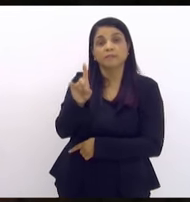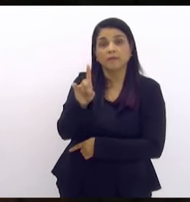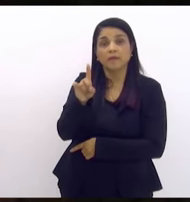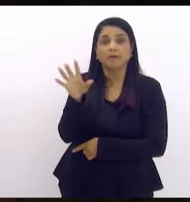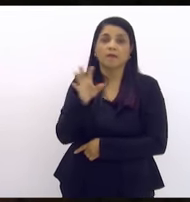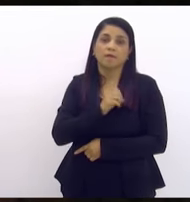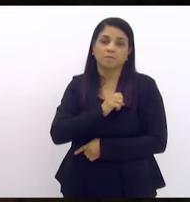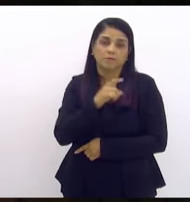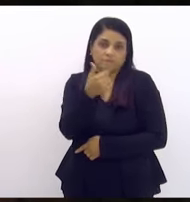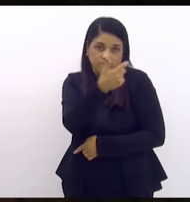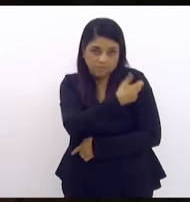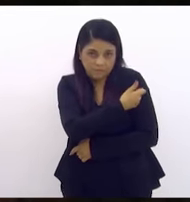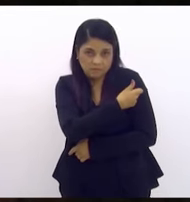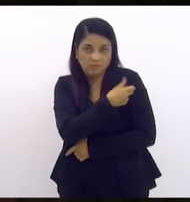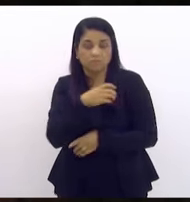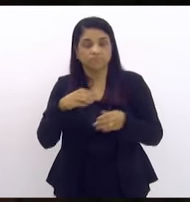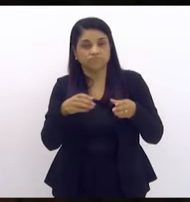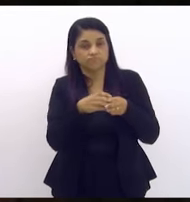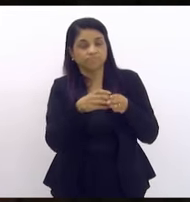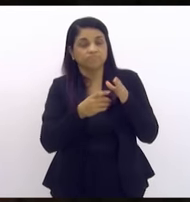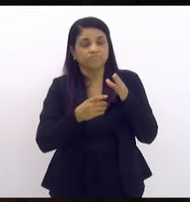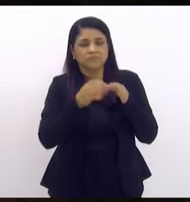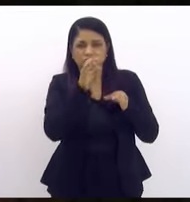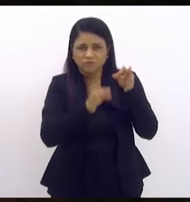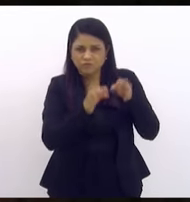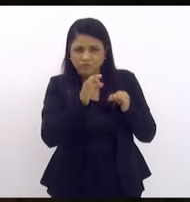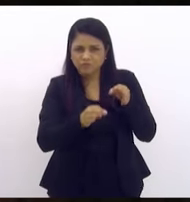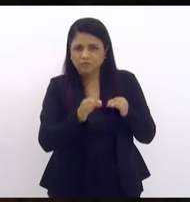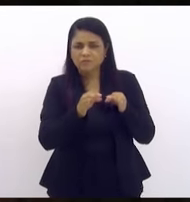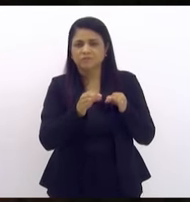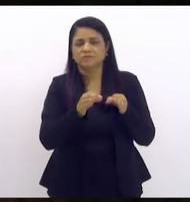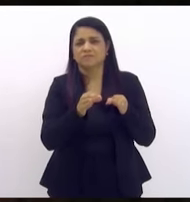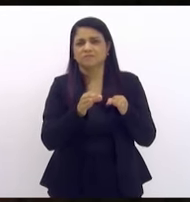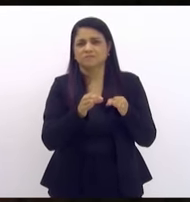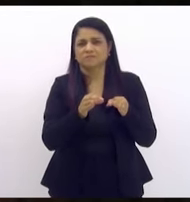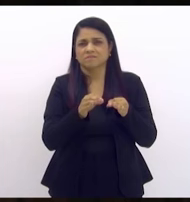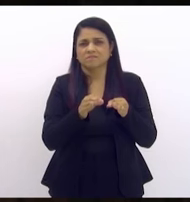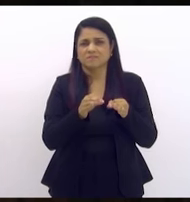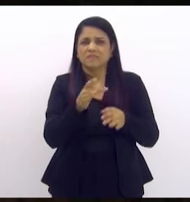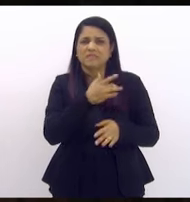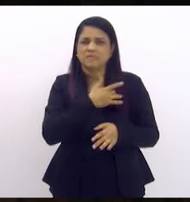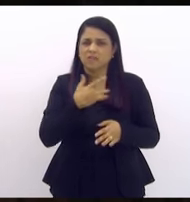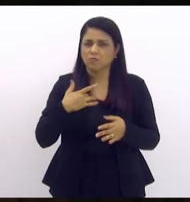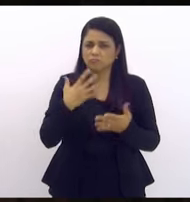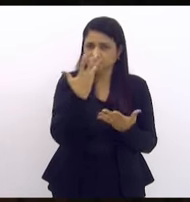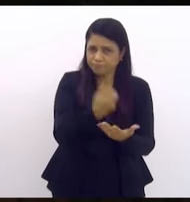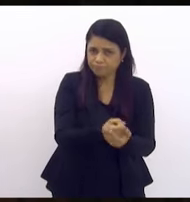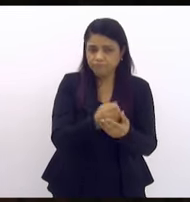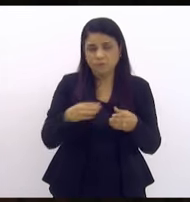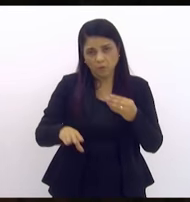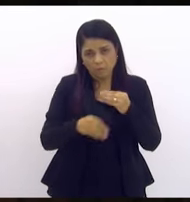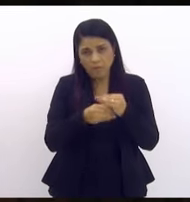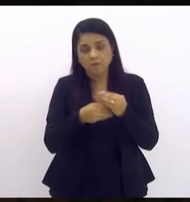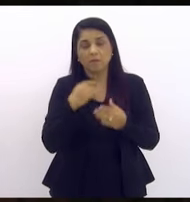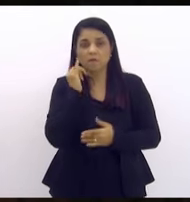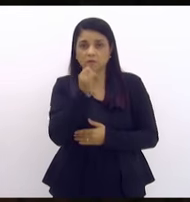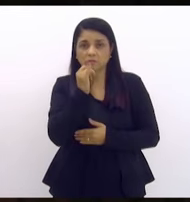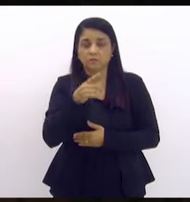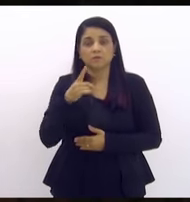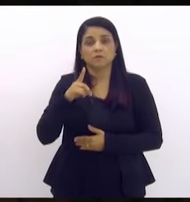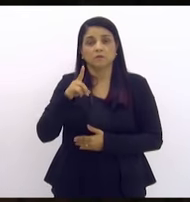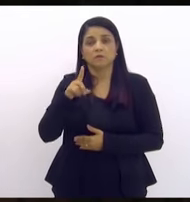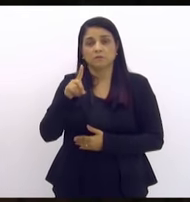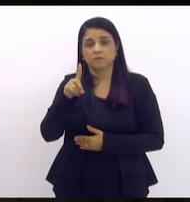parecer das comissões de Constituição e Justiça pela juridicidade e de saúde favorável com emenda. Relator, deputado Guilherme